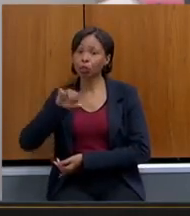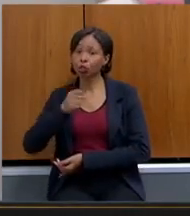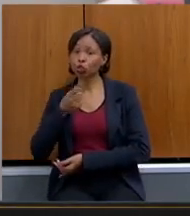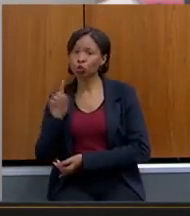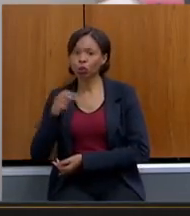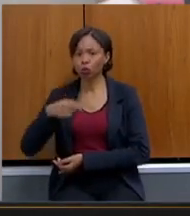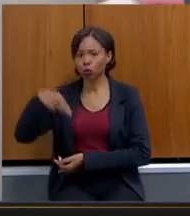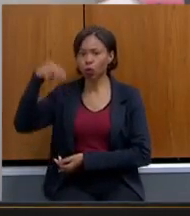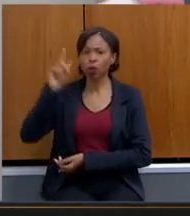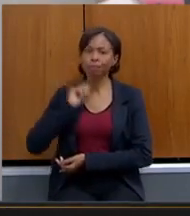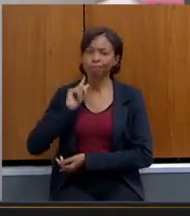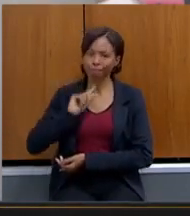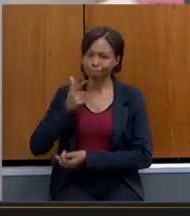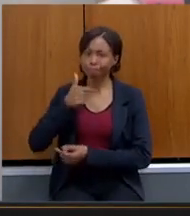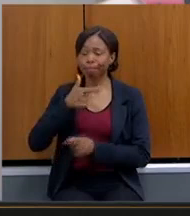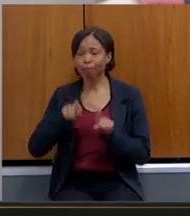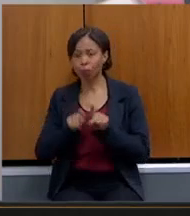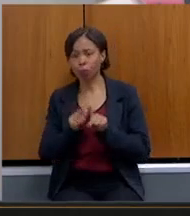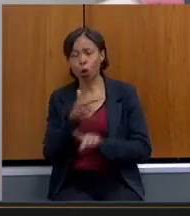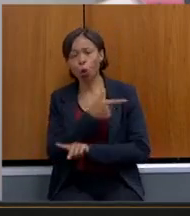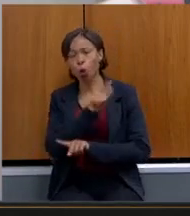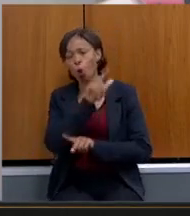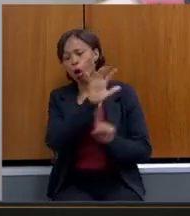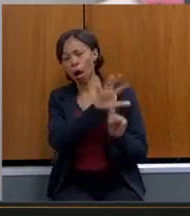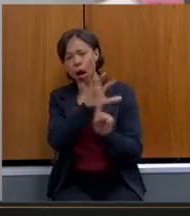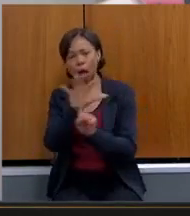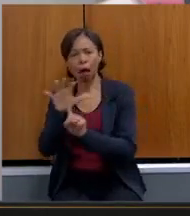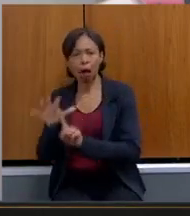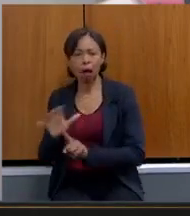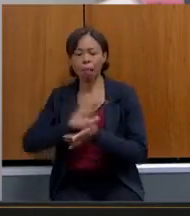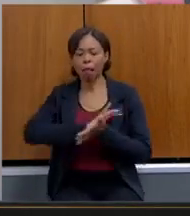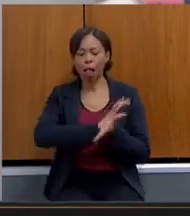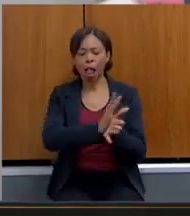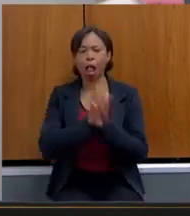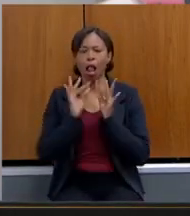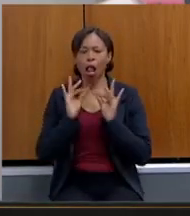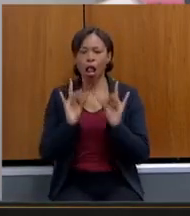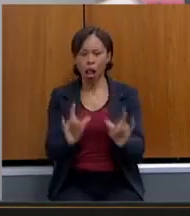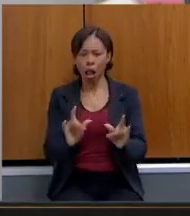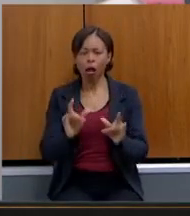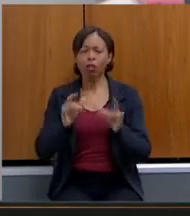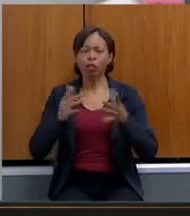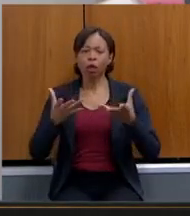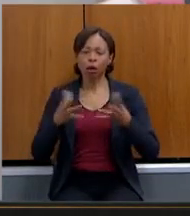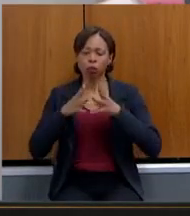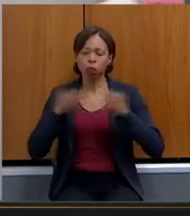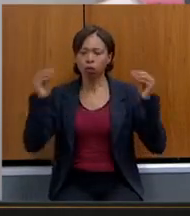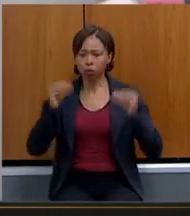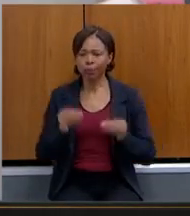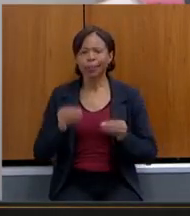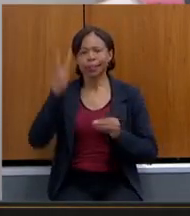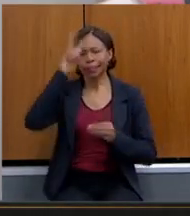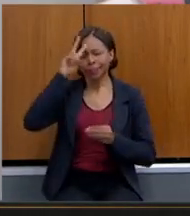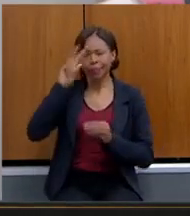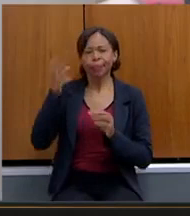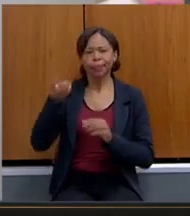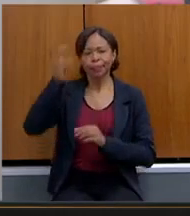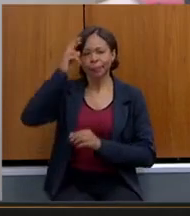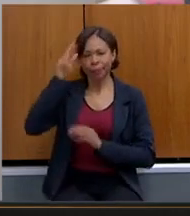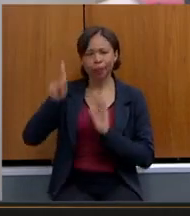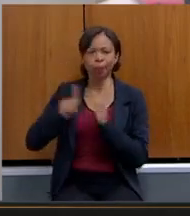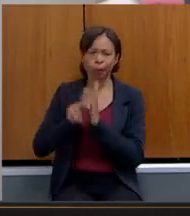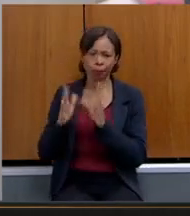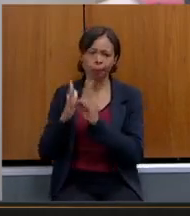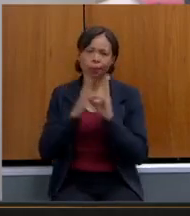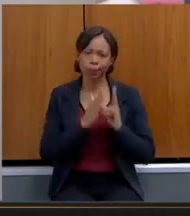junta aos diversos ataques comandados pelas políticas de apagamento cultural imaterial das Comunidades indígenas e os governos